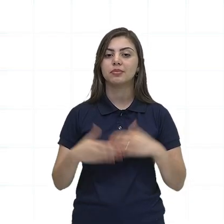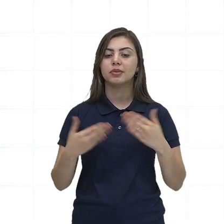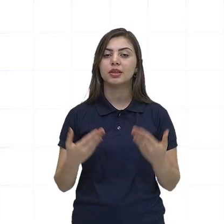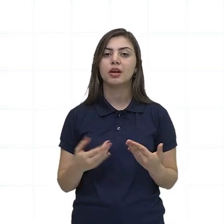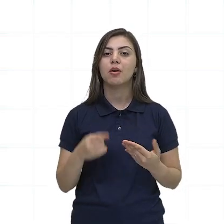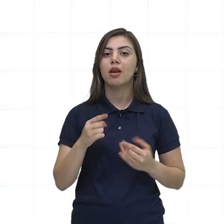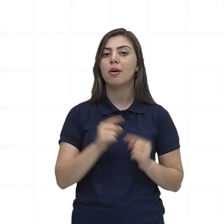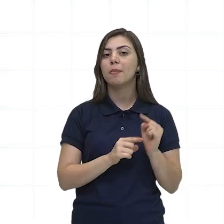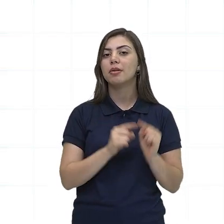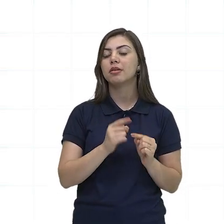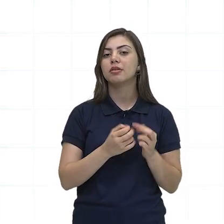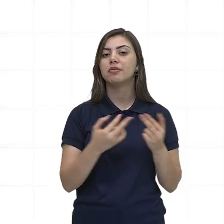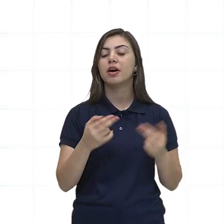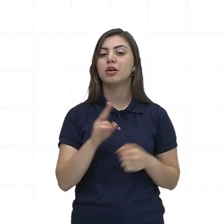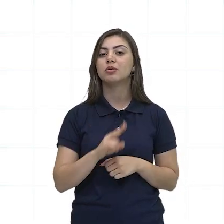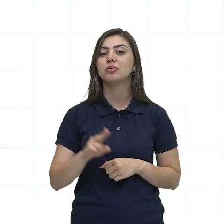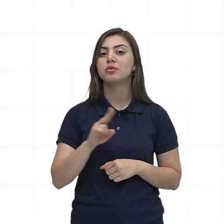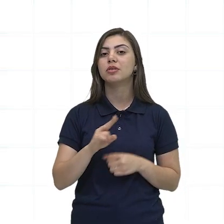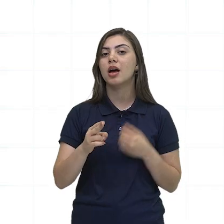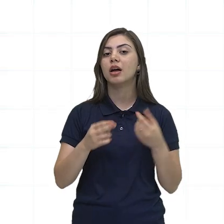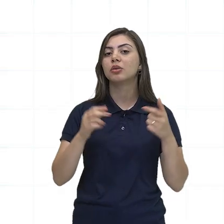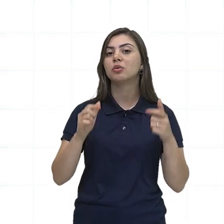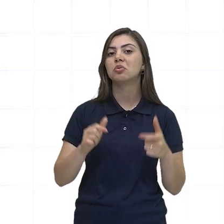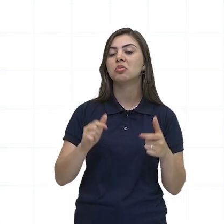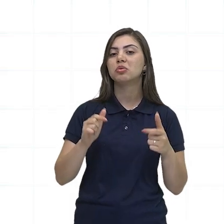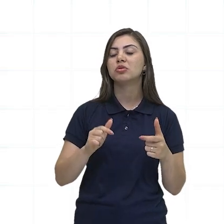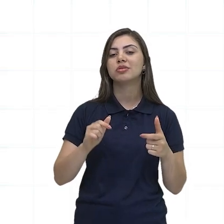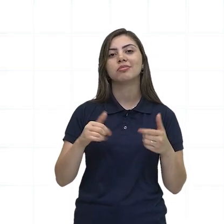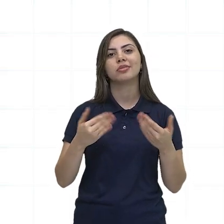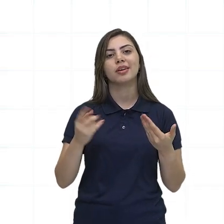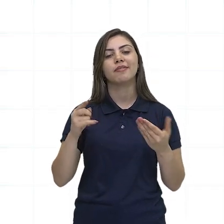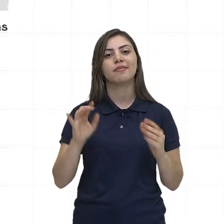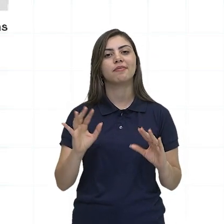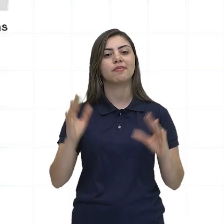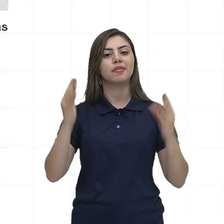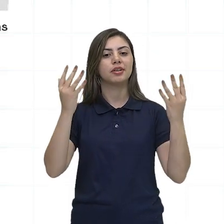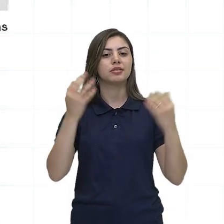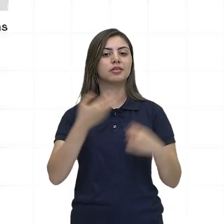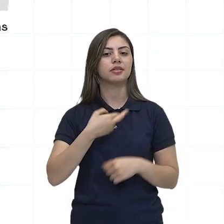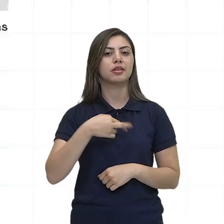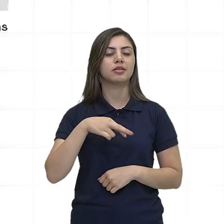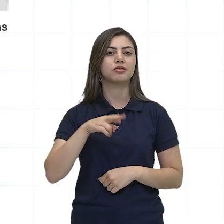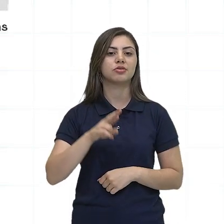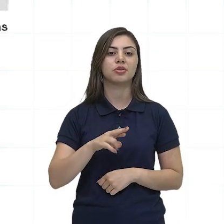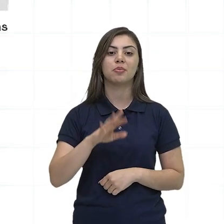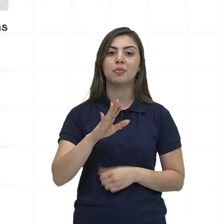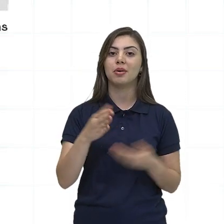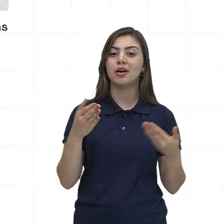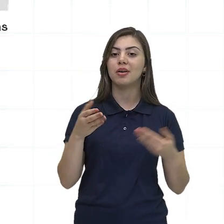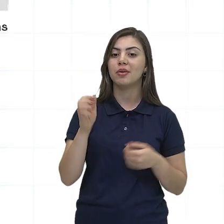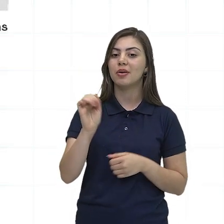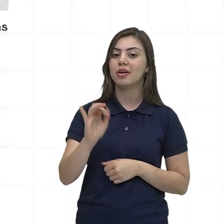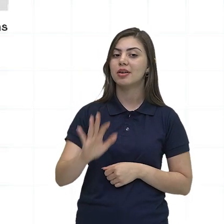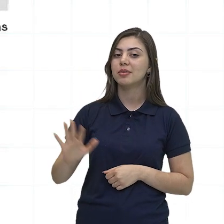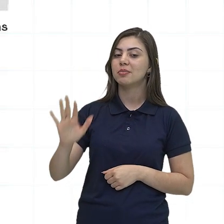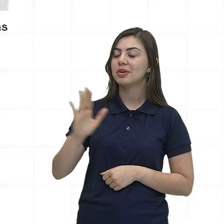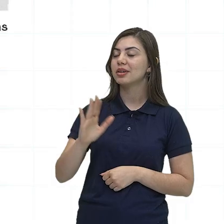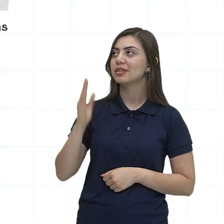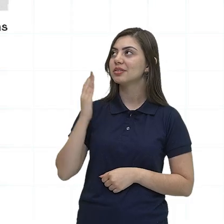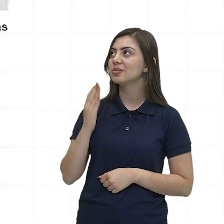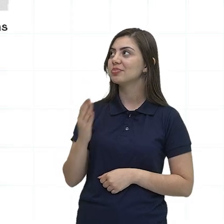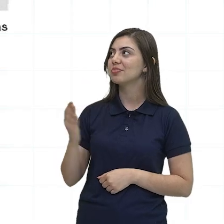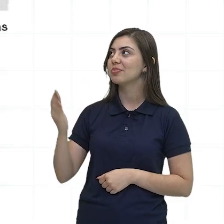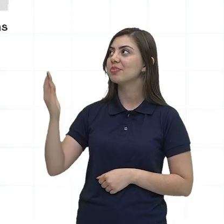eram utilizadas nas cerimônias religiosas. Vamos ver agora uma imagem que traz aí um momento,